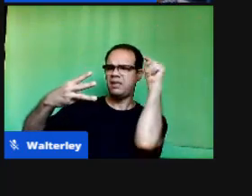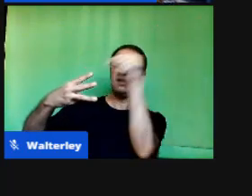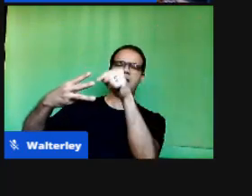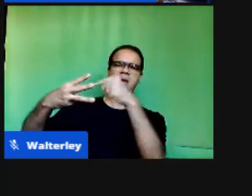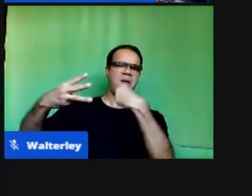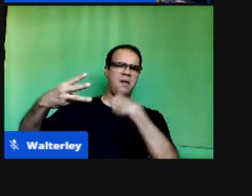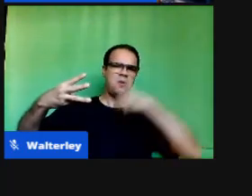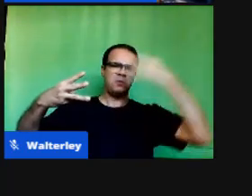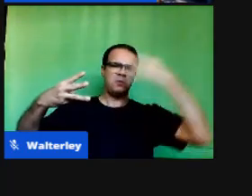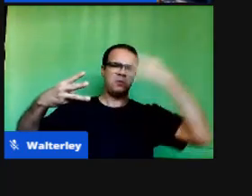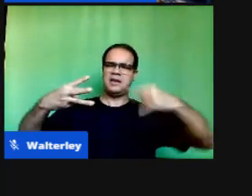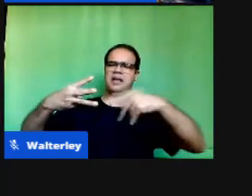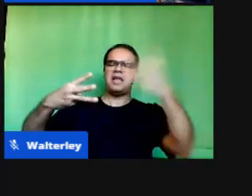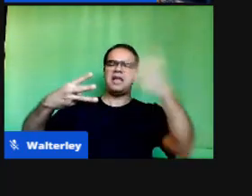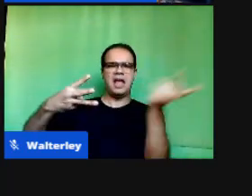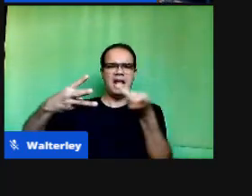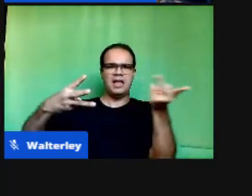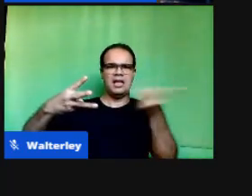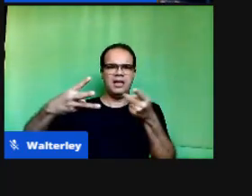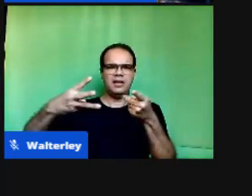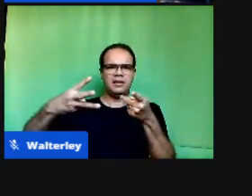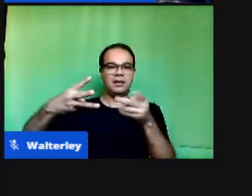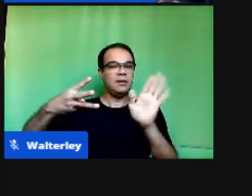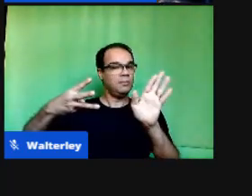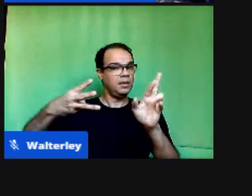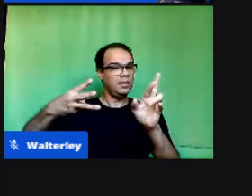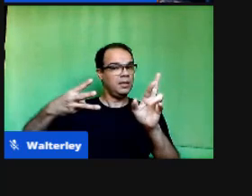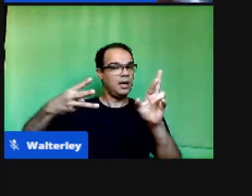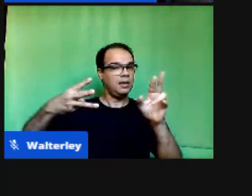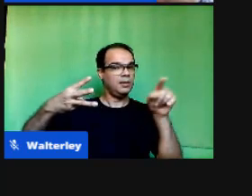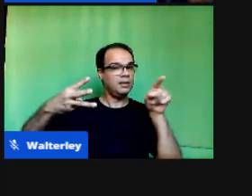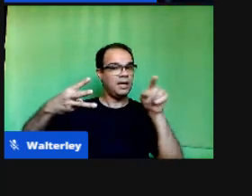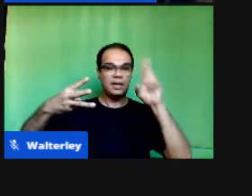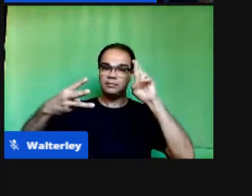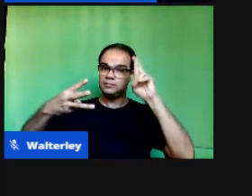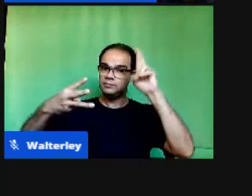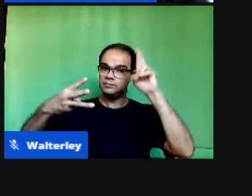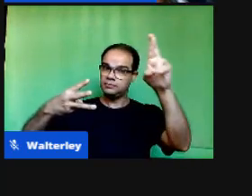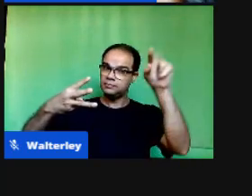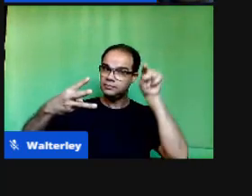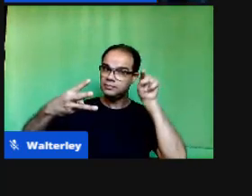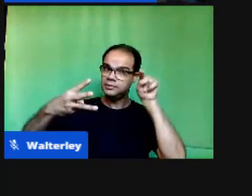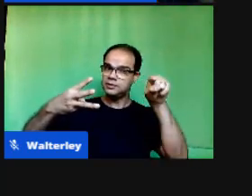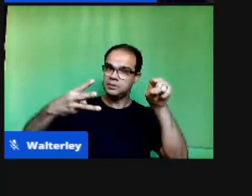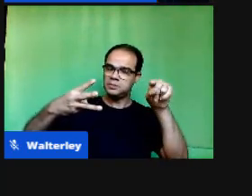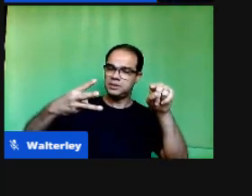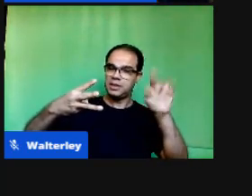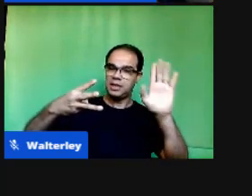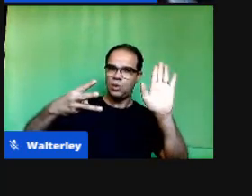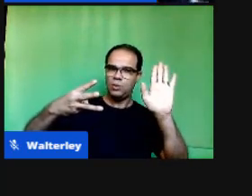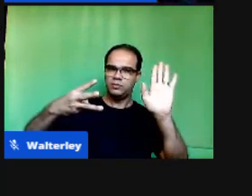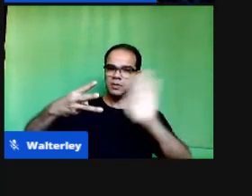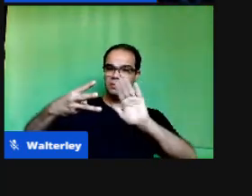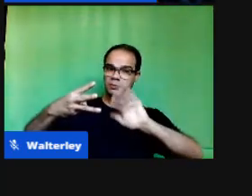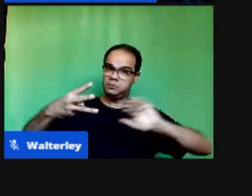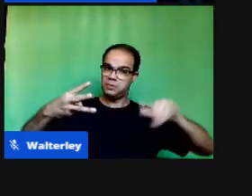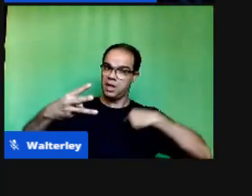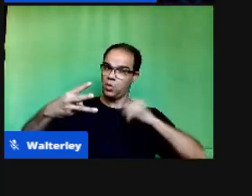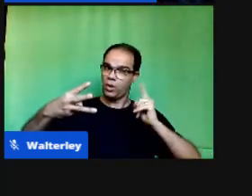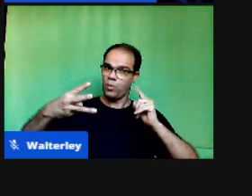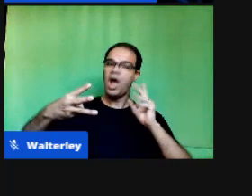coisa tua, que era uma carga tua, que era uma responsabilidade tua, mas você terceirizou, você